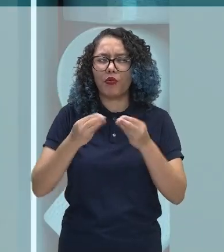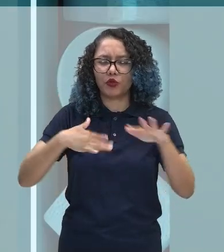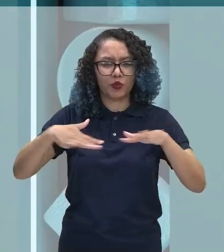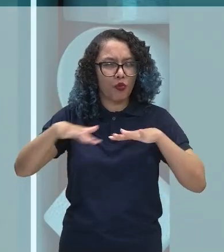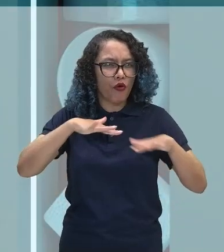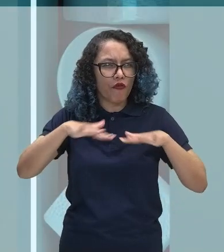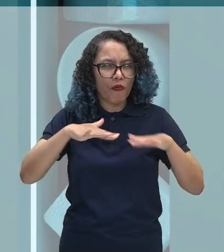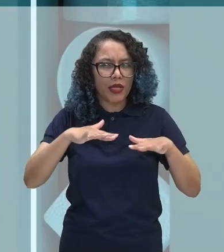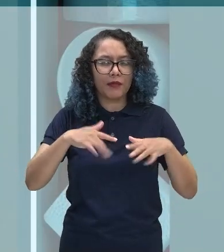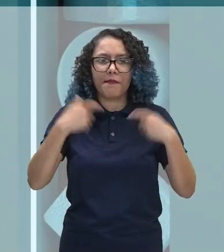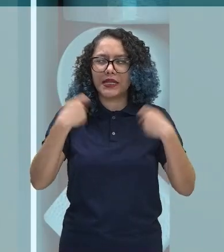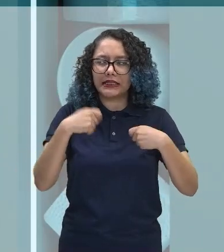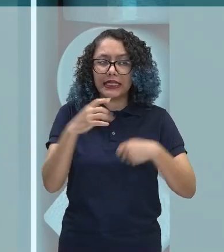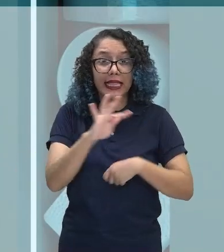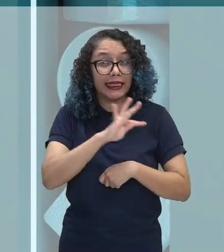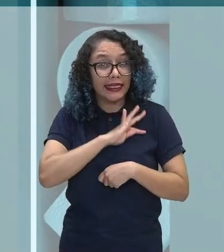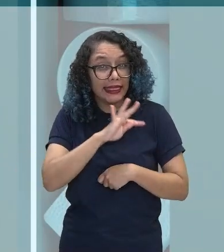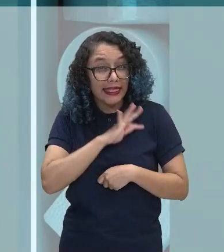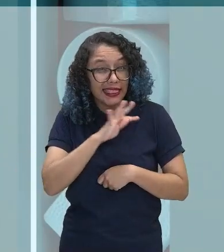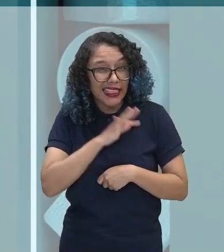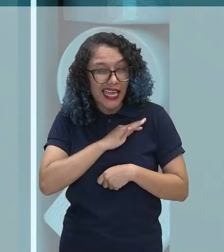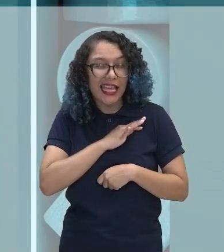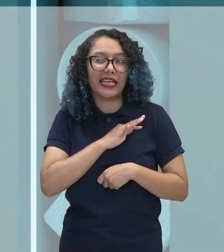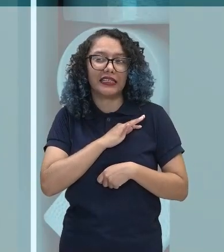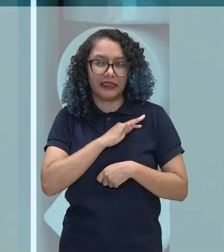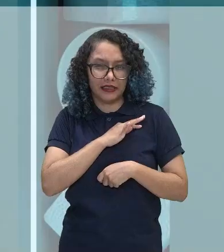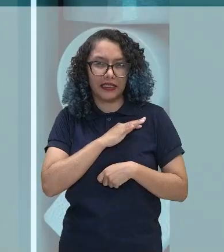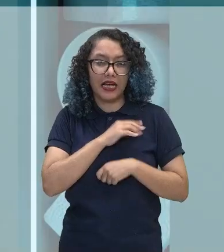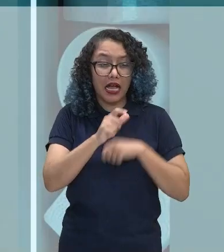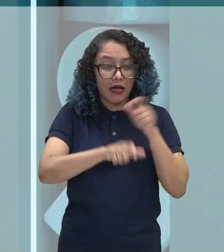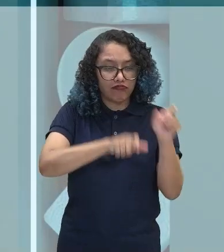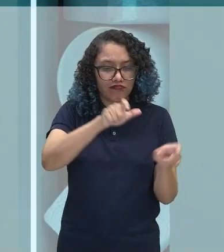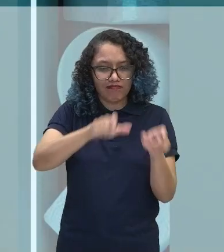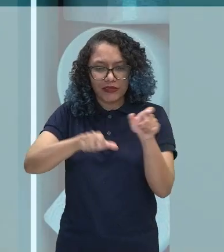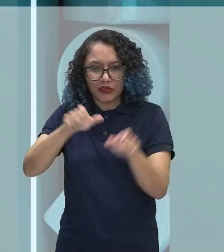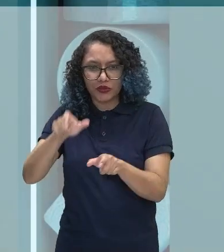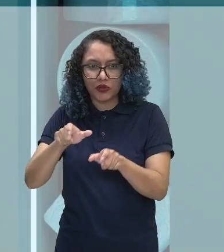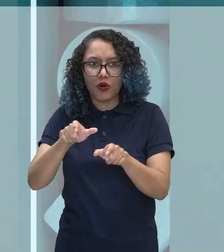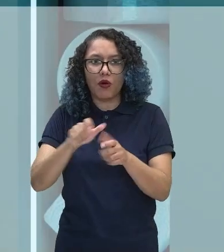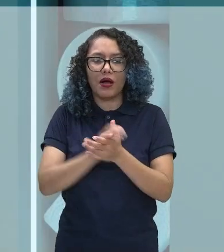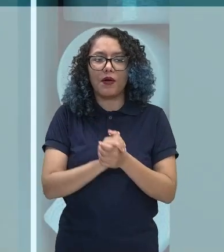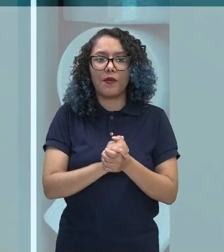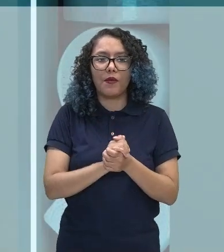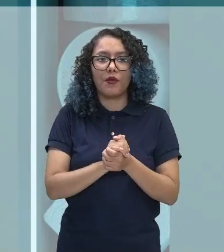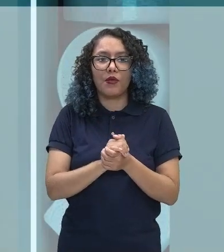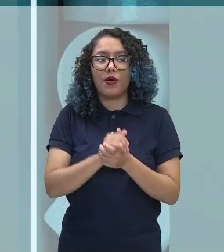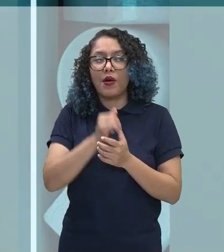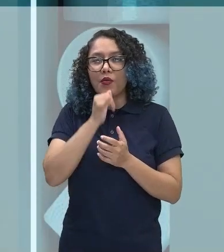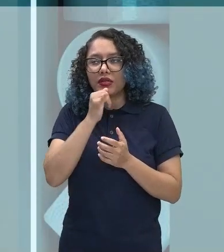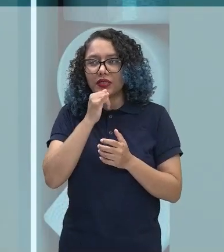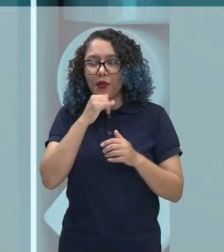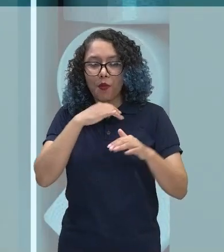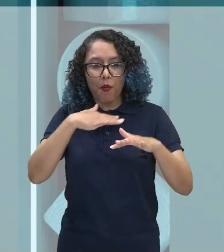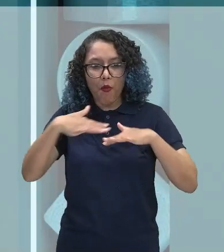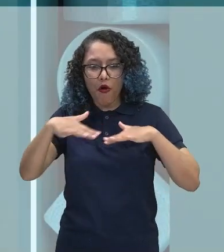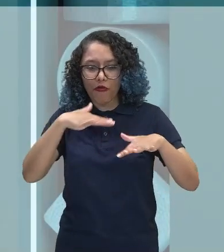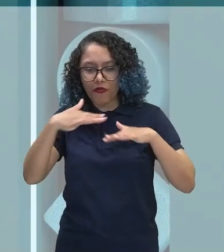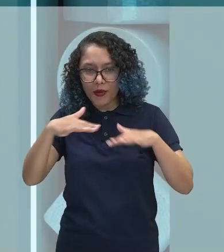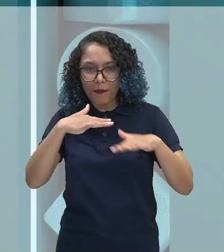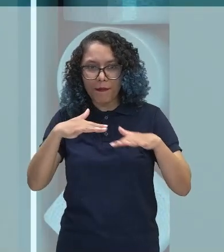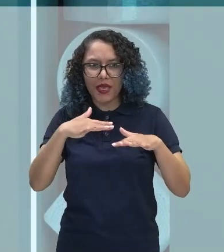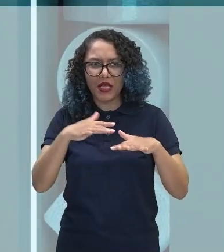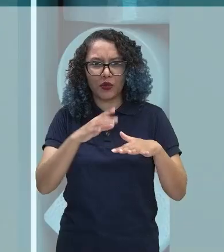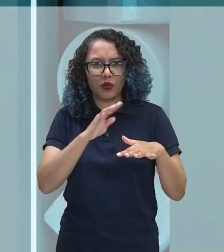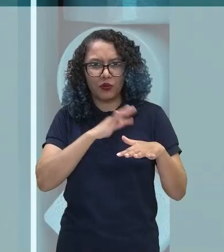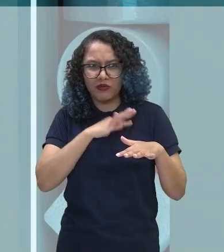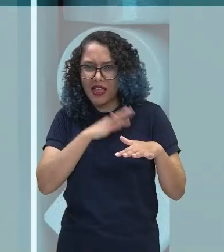muita técnica. Os bailarinos, eles não podem fazer um movimento que não seja